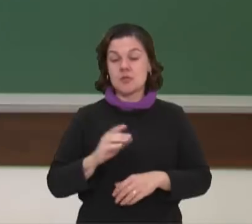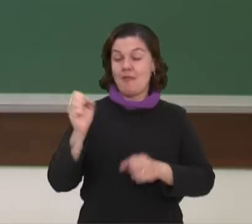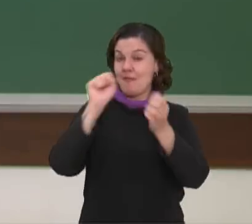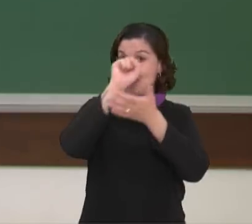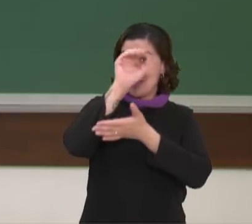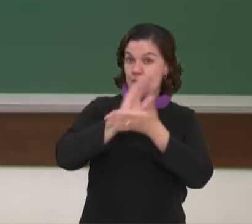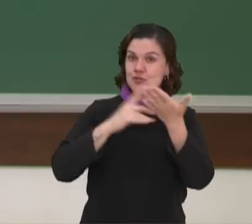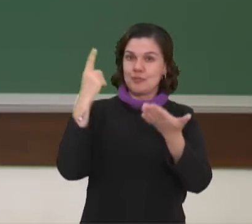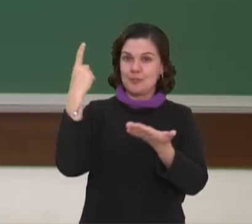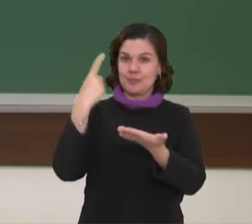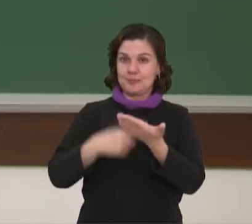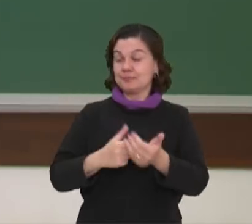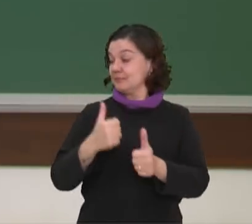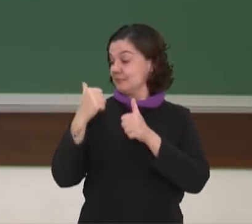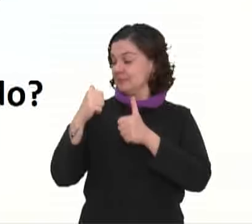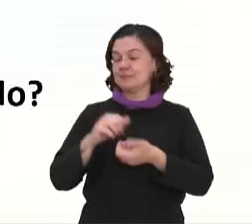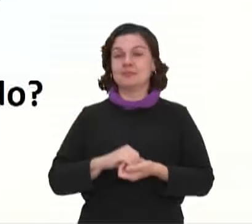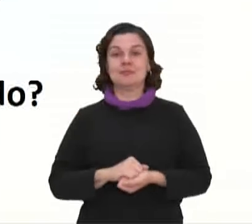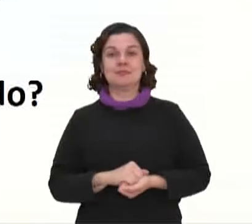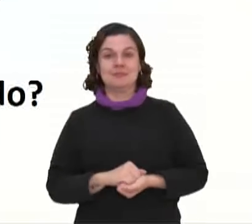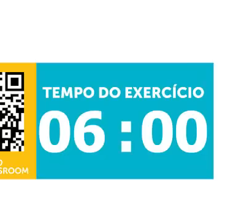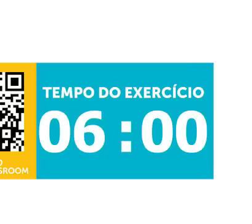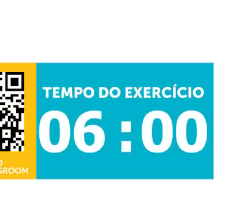sobre o Tratado de Methuen.